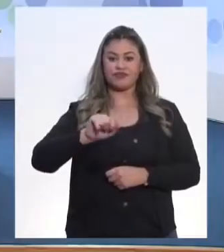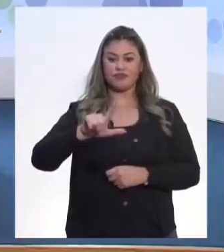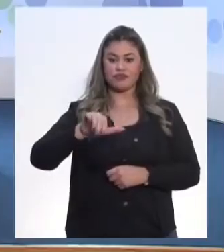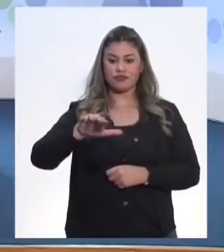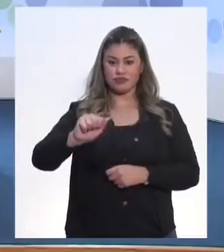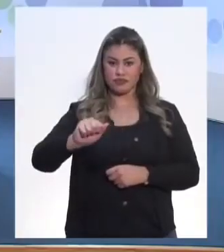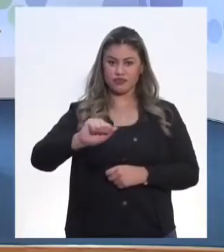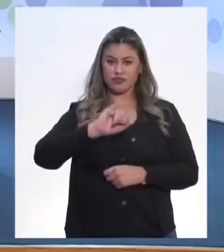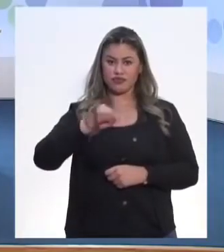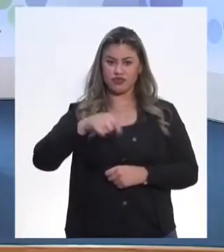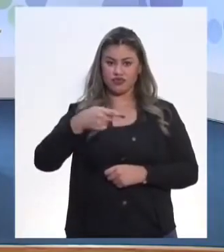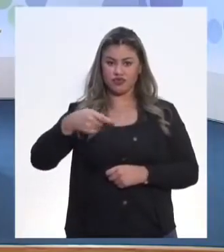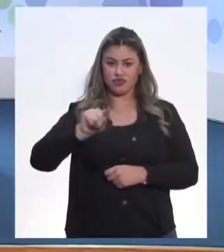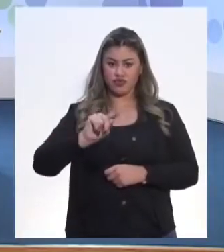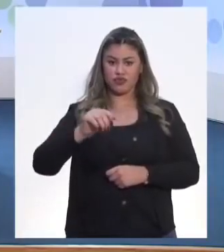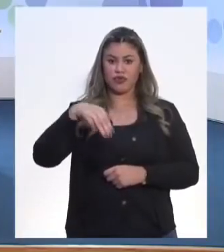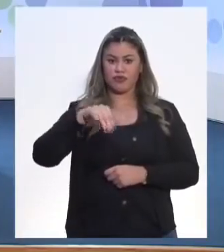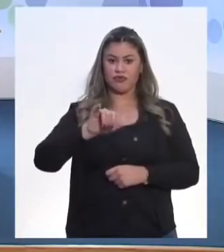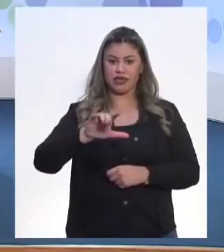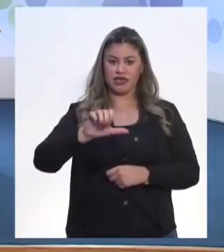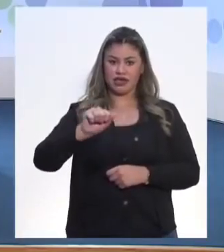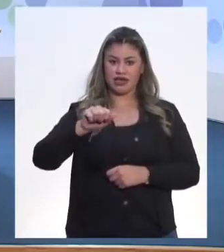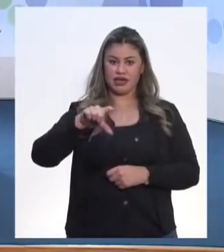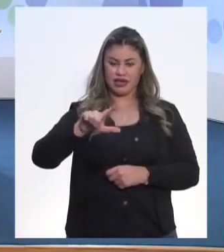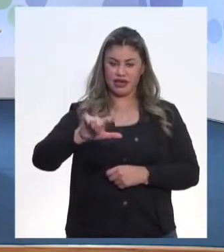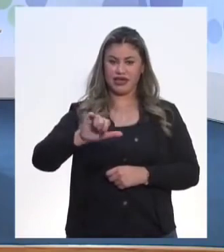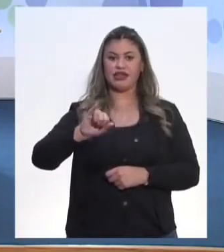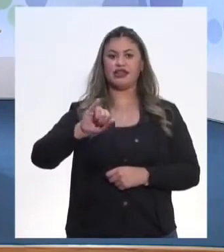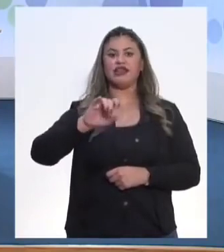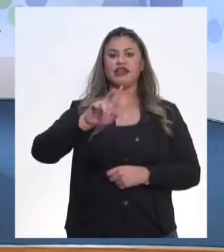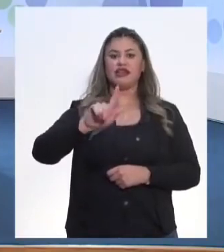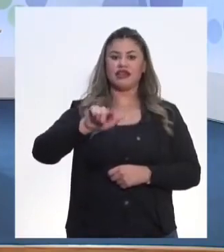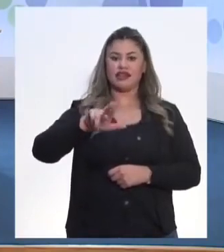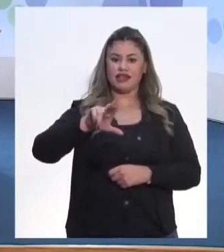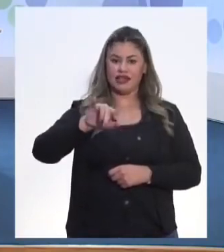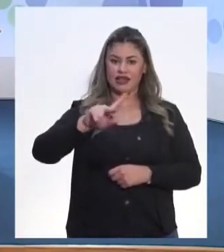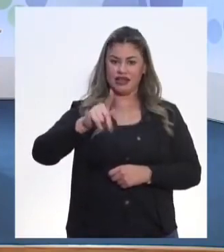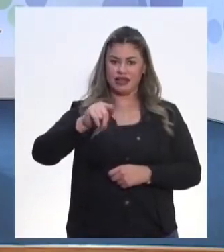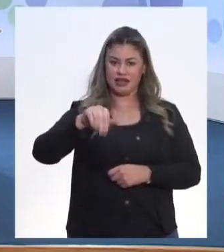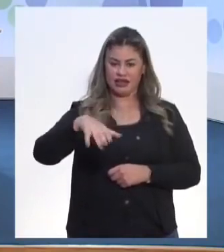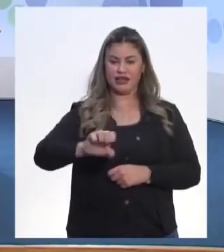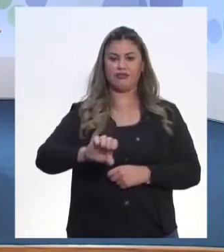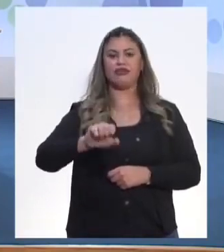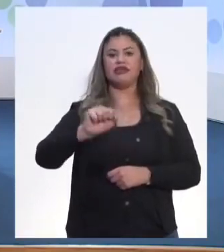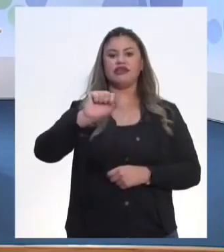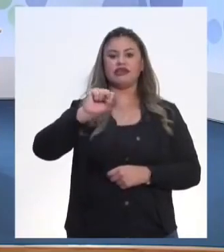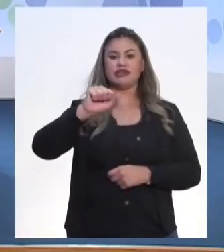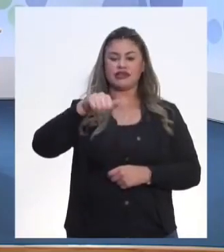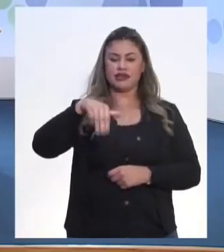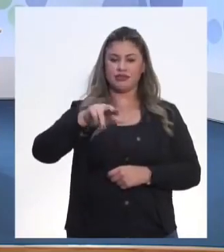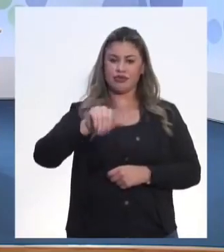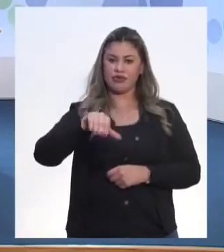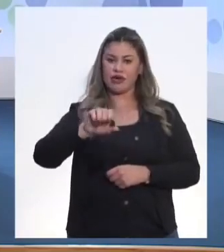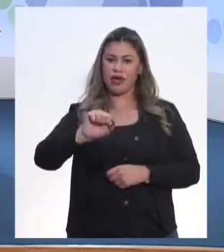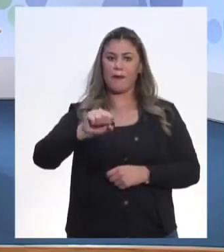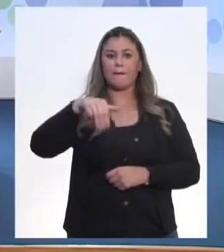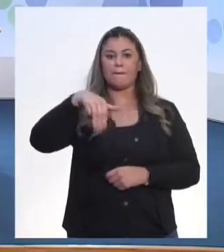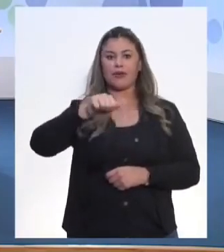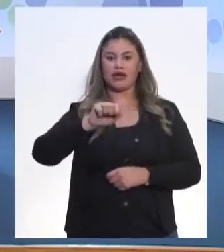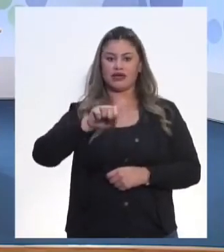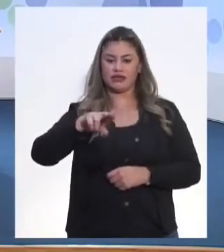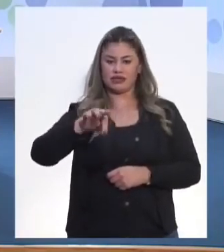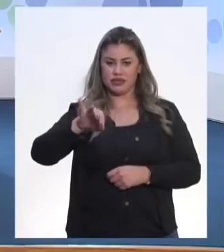Júlia, João Paulo, Micaele, Guilherme, Samuel, um outro Matheus, Ana Carolina,